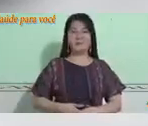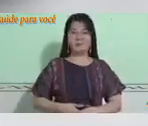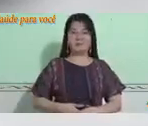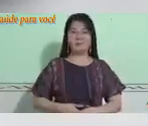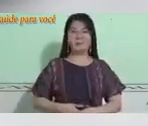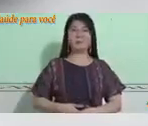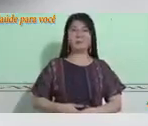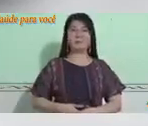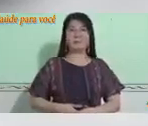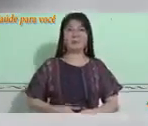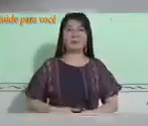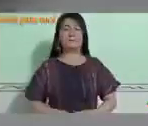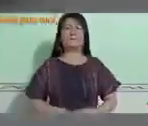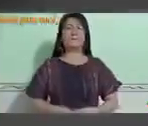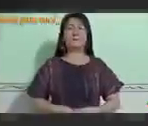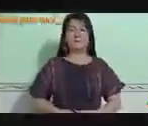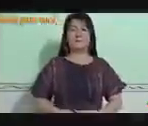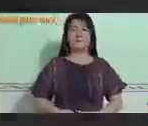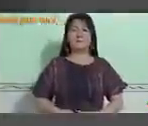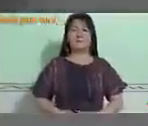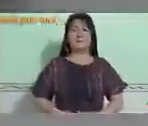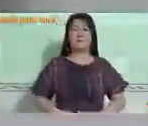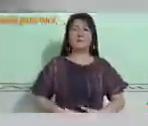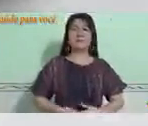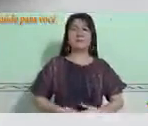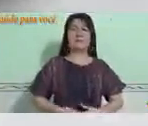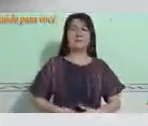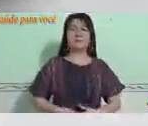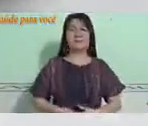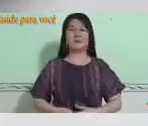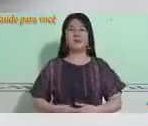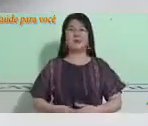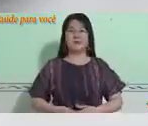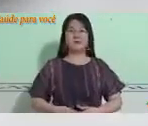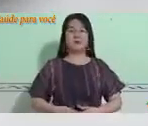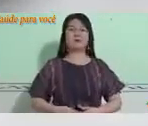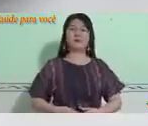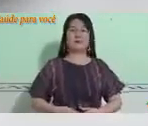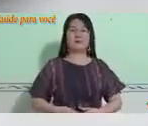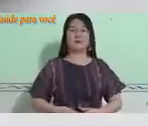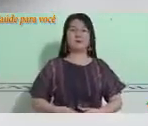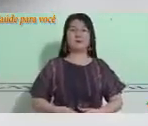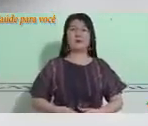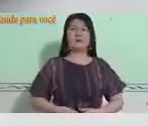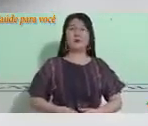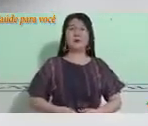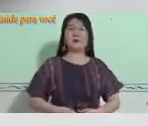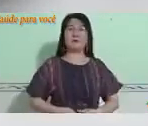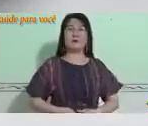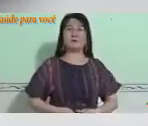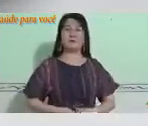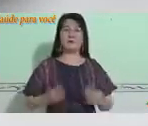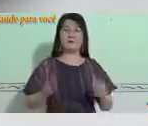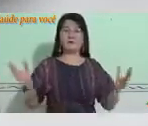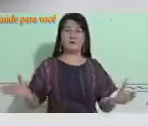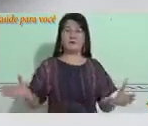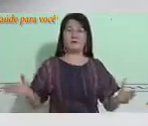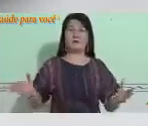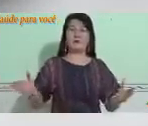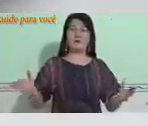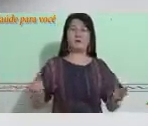acento agudo R I O D A C I R U R G I A D E T I R E O I D E D U R A C E R C A D